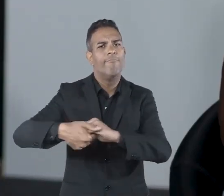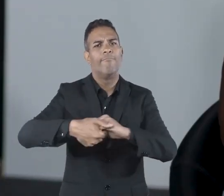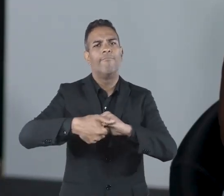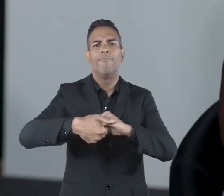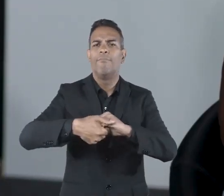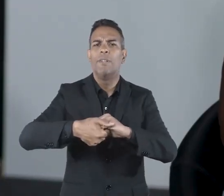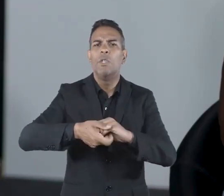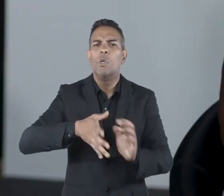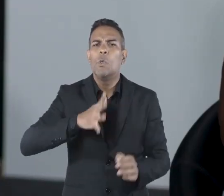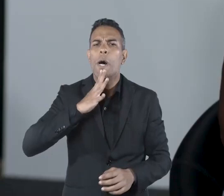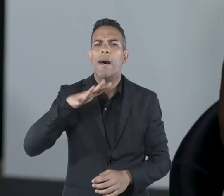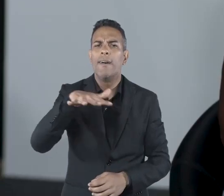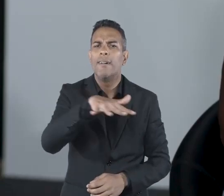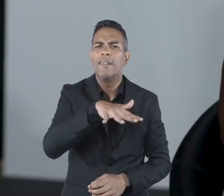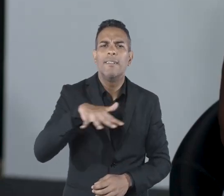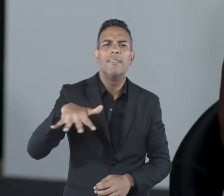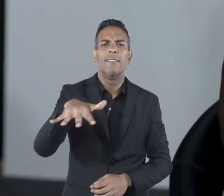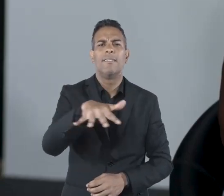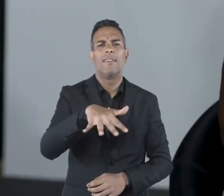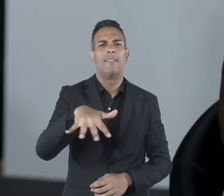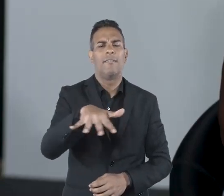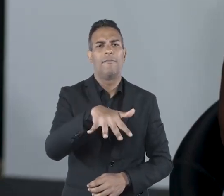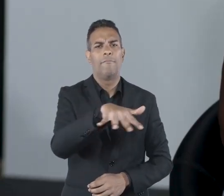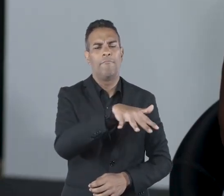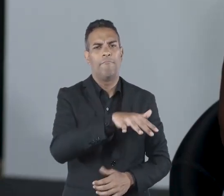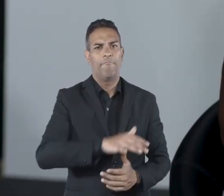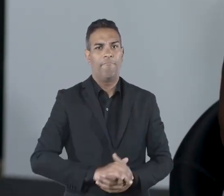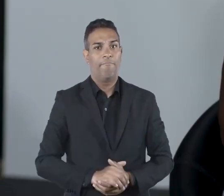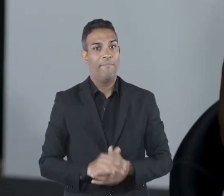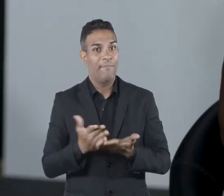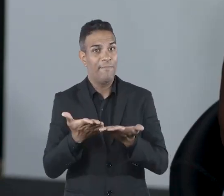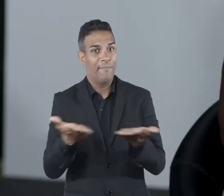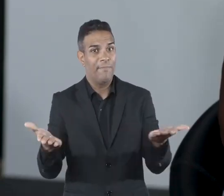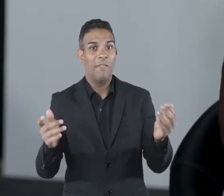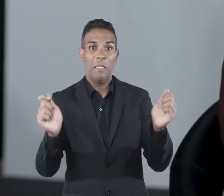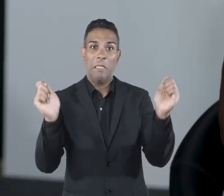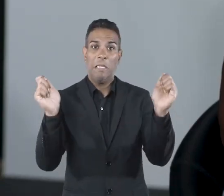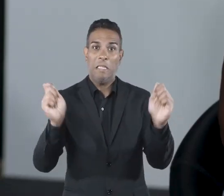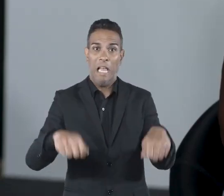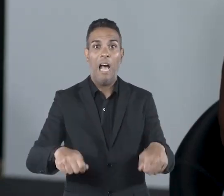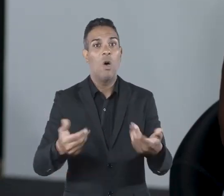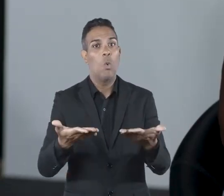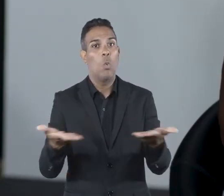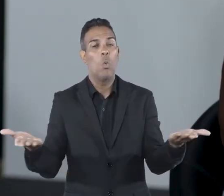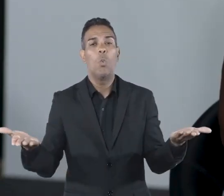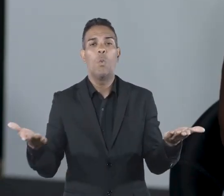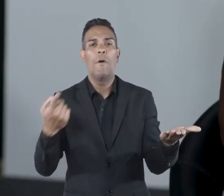Ao tomar o leitor pela mão numa viagem afetuosa,